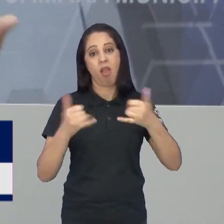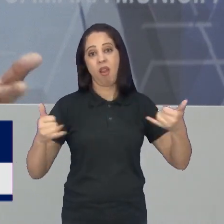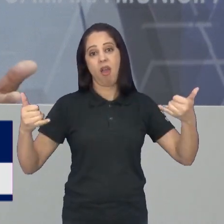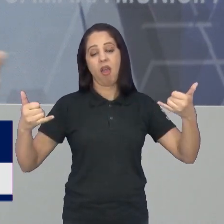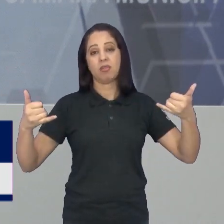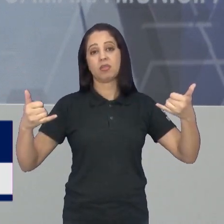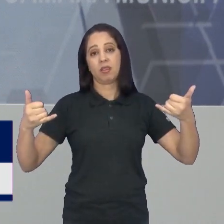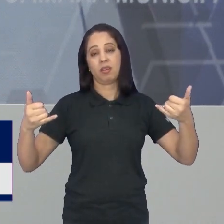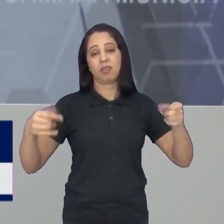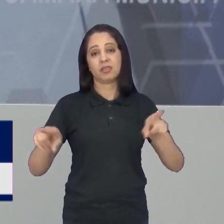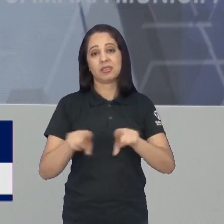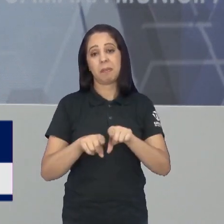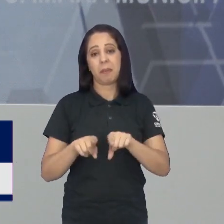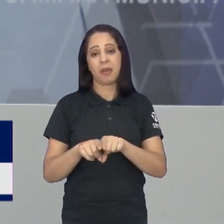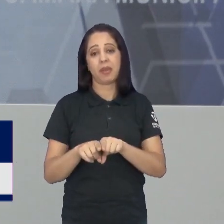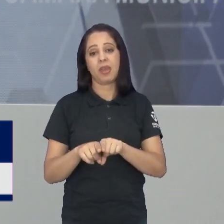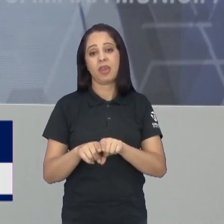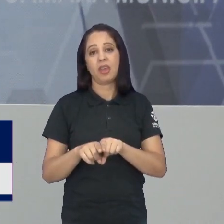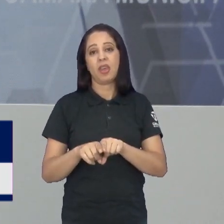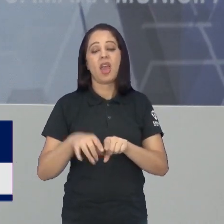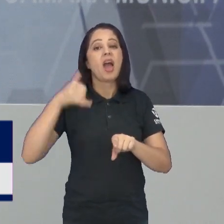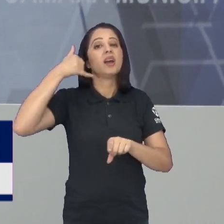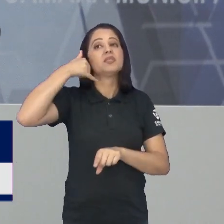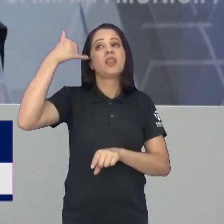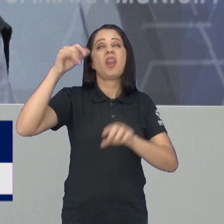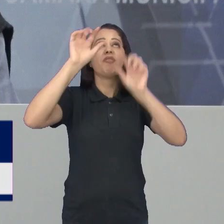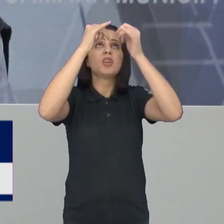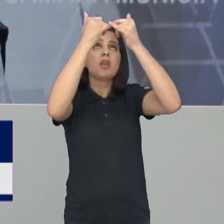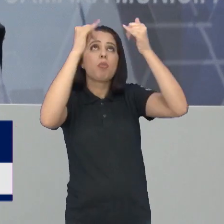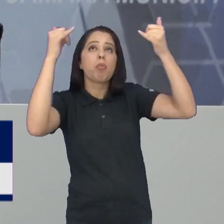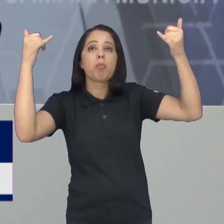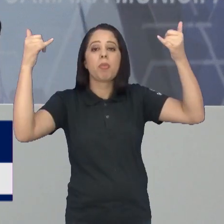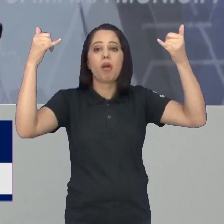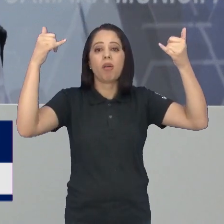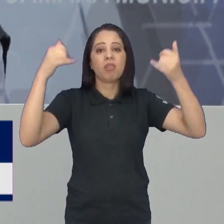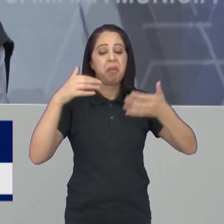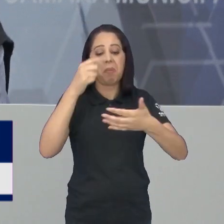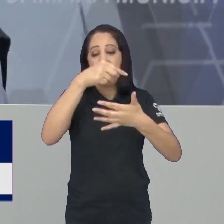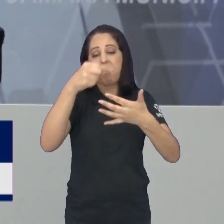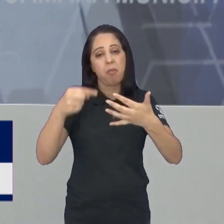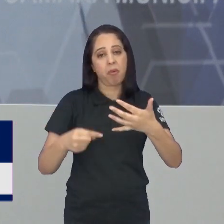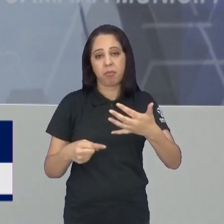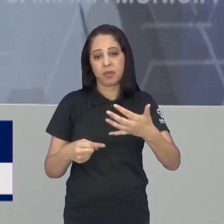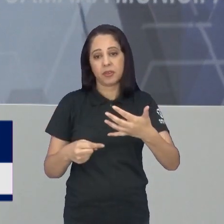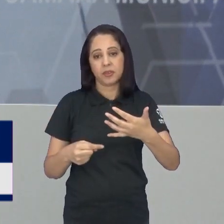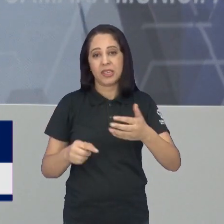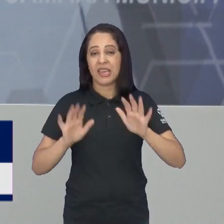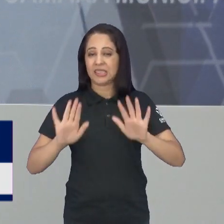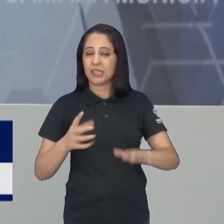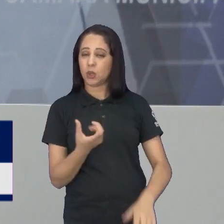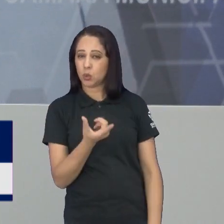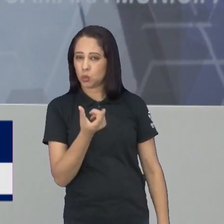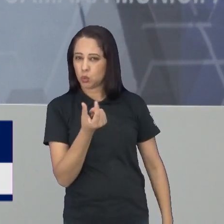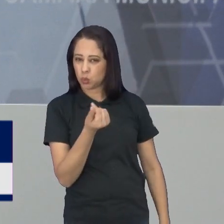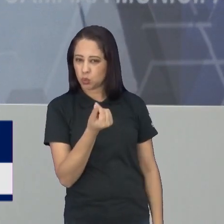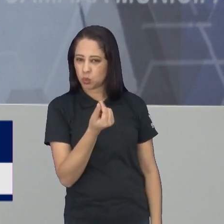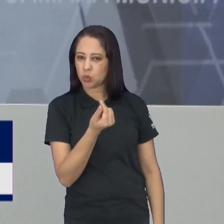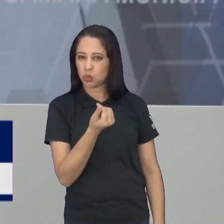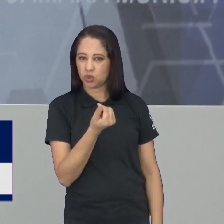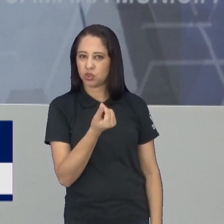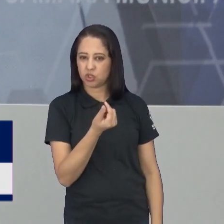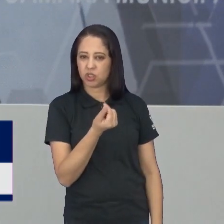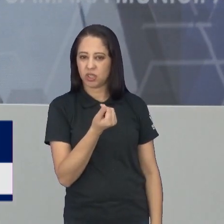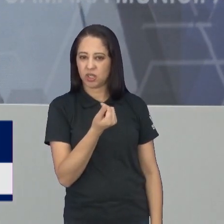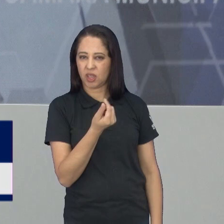a rede de telefonia e assim por diante. Então, esse dinheiro, né, esse dinheiro